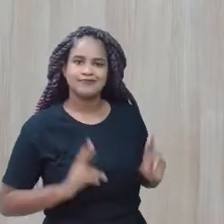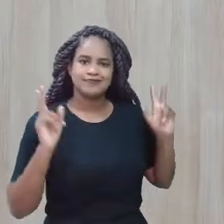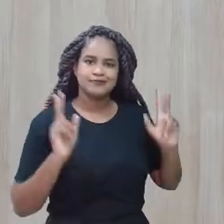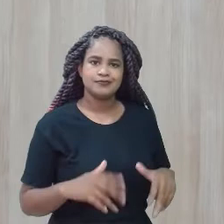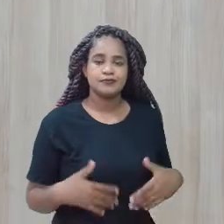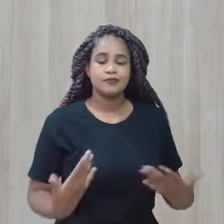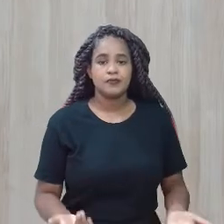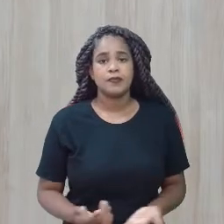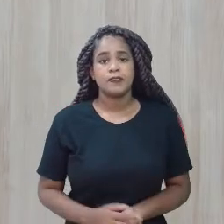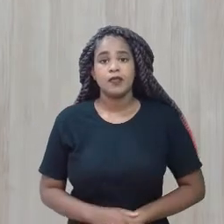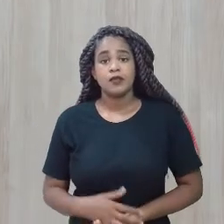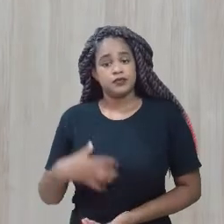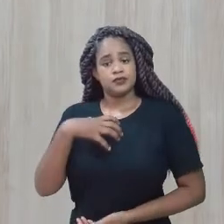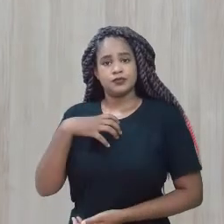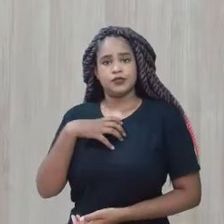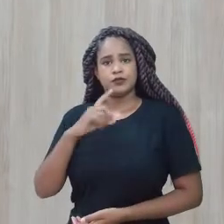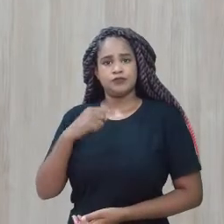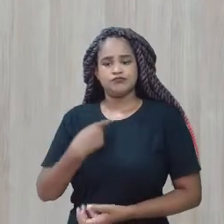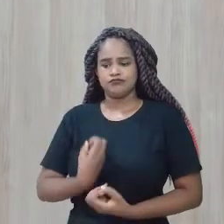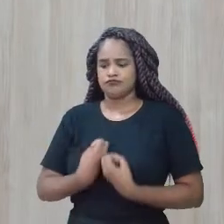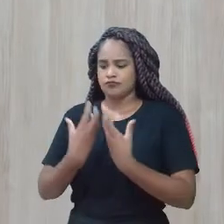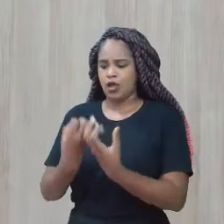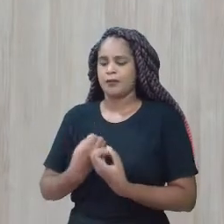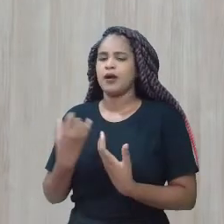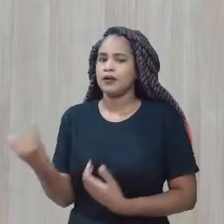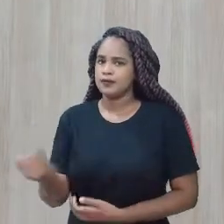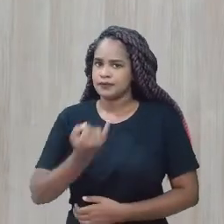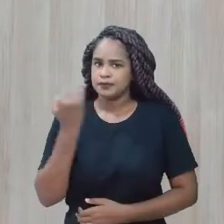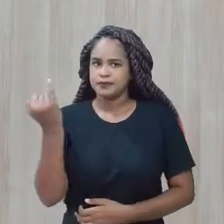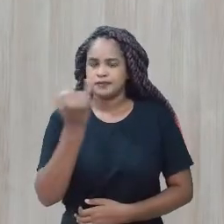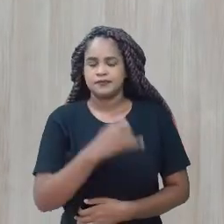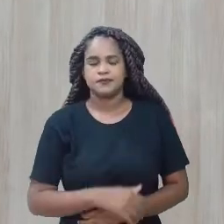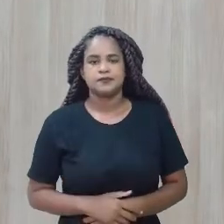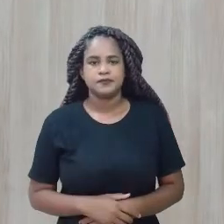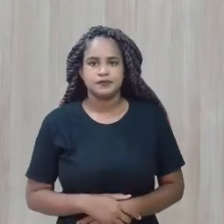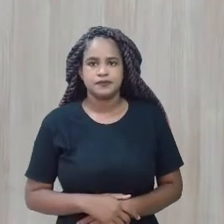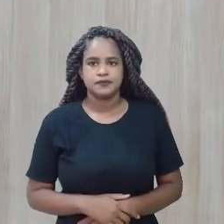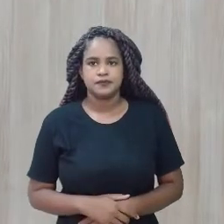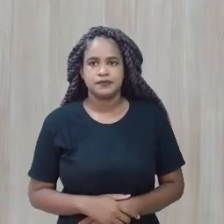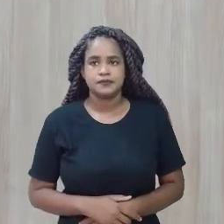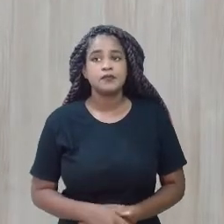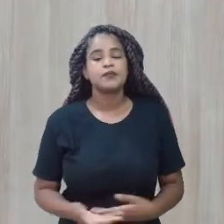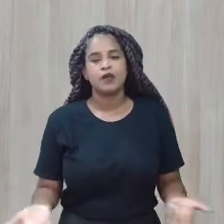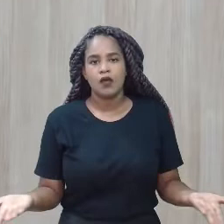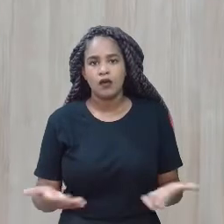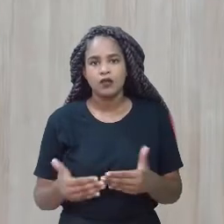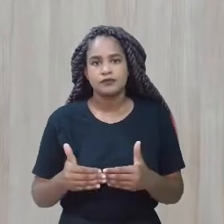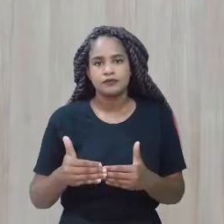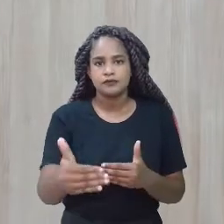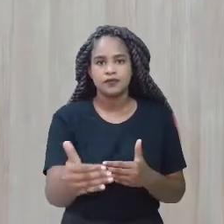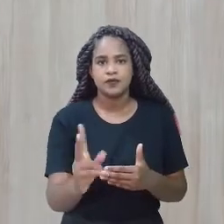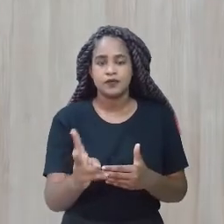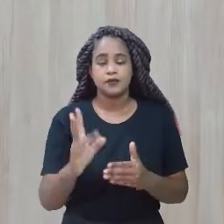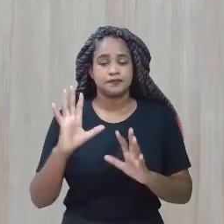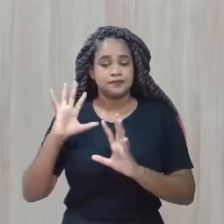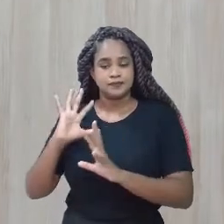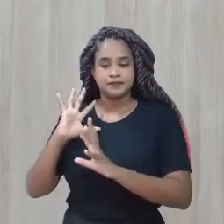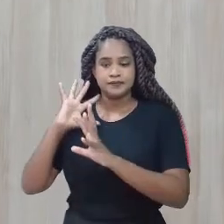linguagem, a forma que falamos, isso é muito importante. Então, vamos prosseguir.